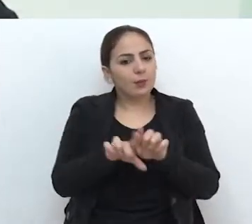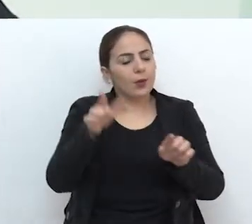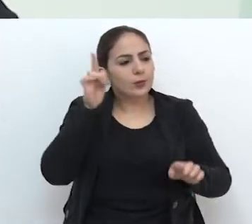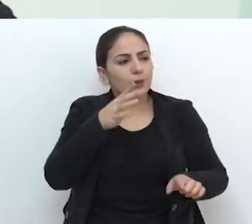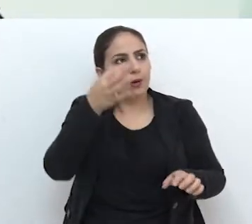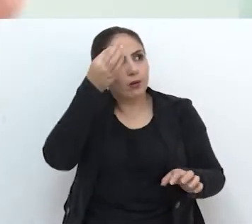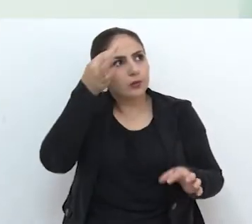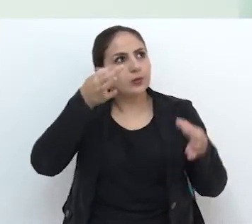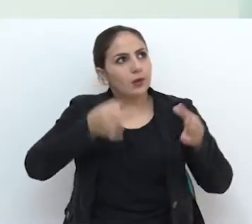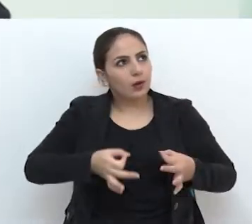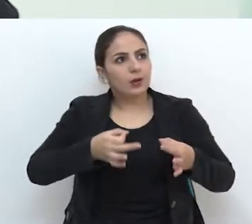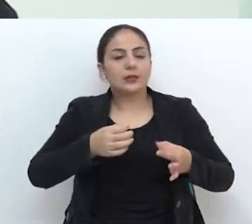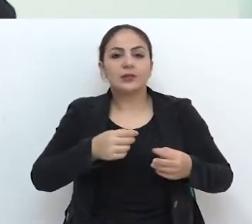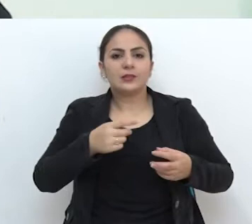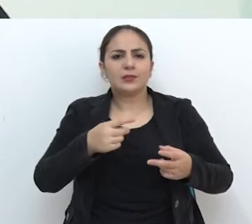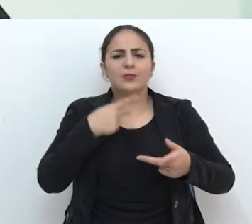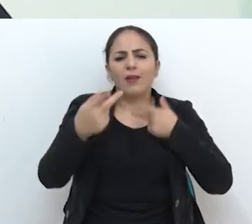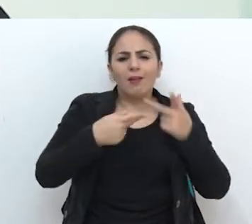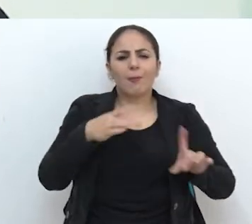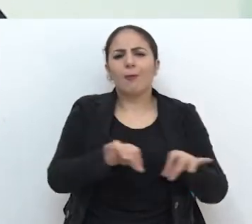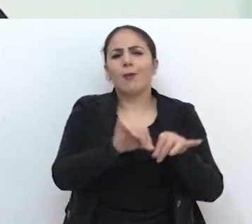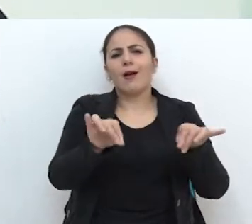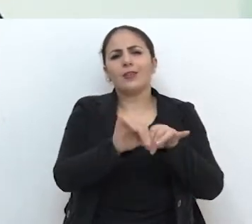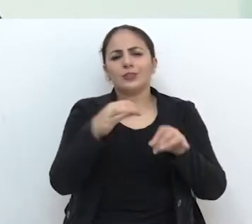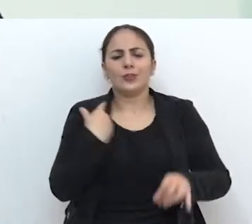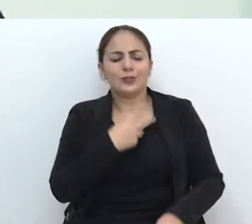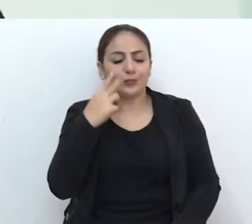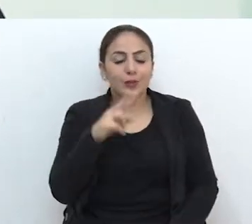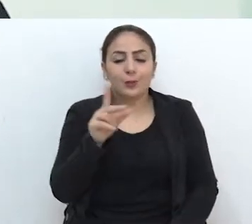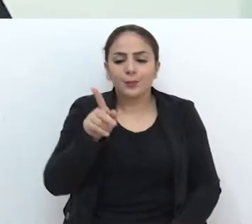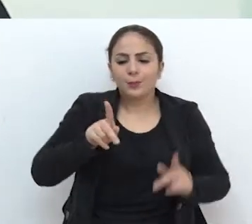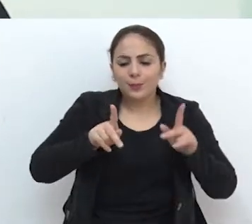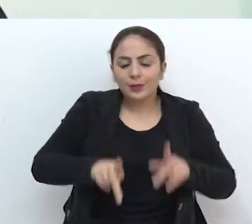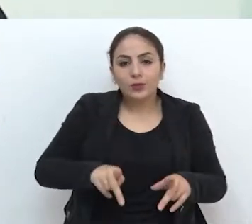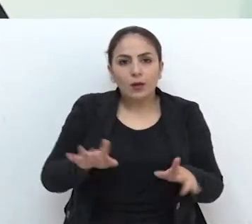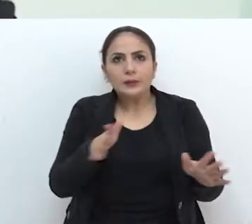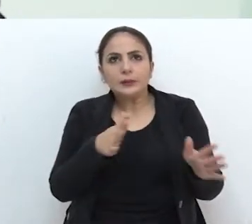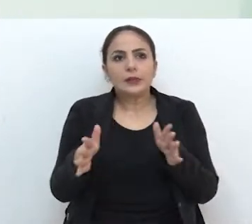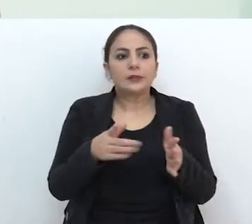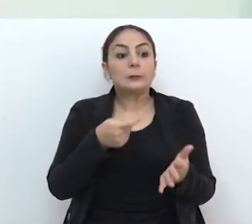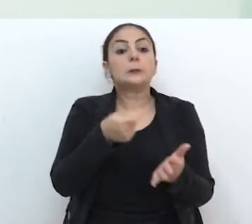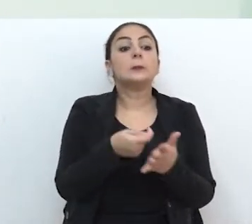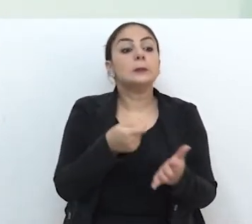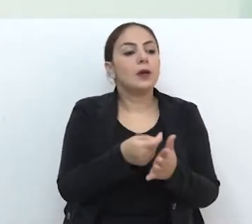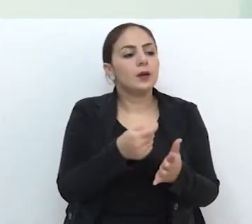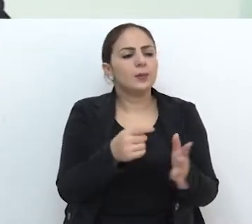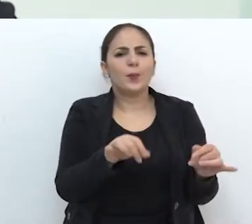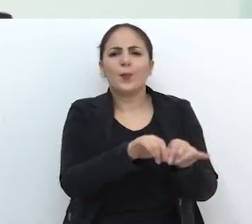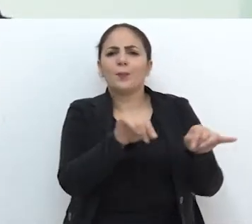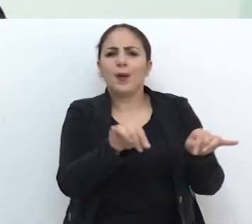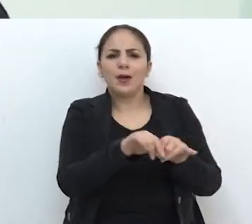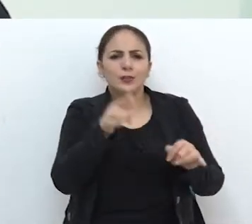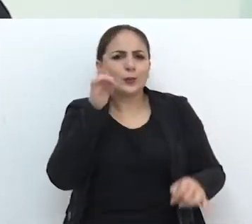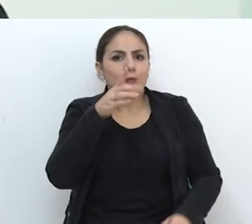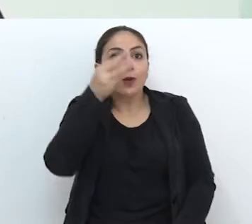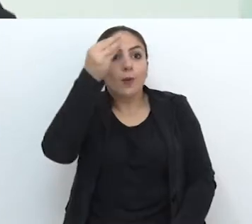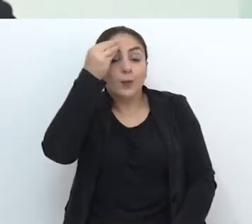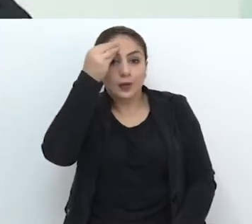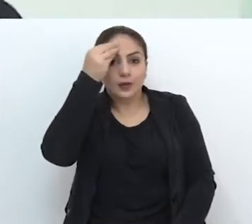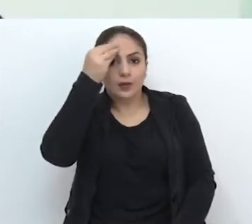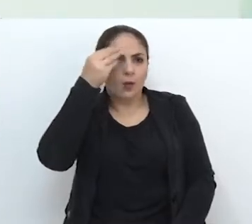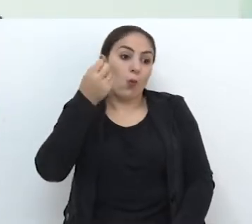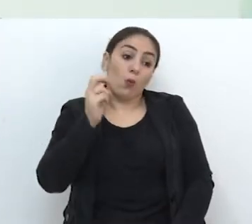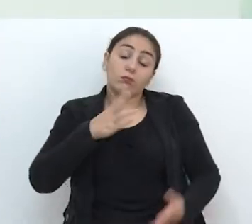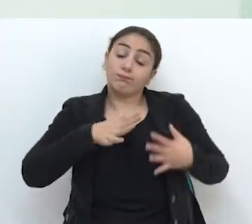também entender e depois não falarem alguma bobagem. Porque, às vezes, a gente vê que muitas cobranças são bobagem das pessoas não terem um entendimento ou